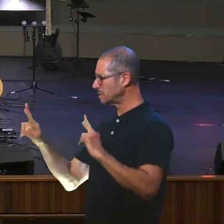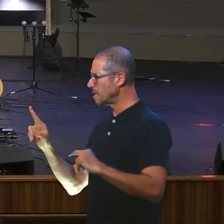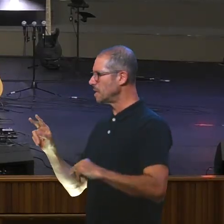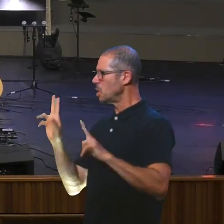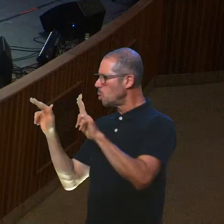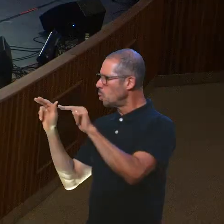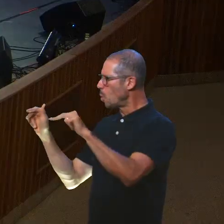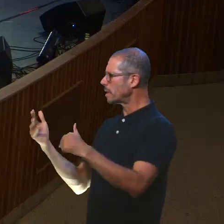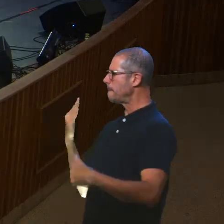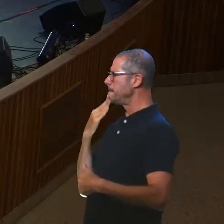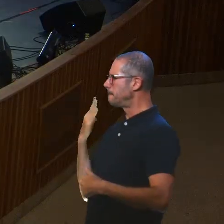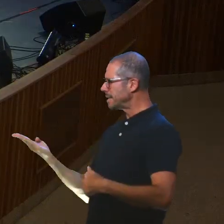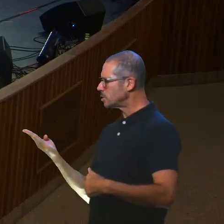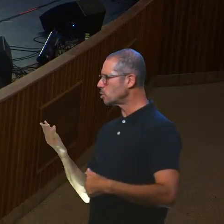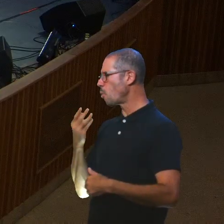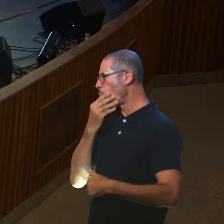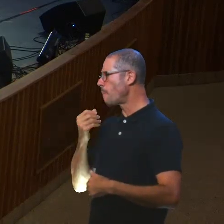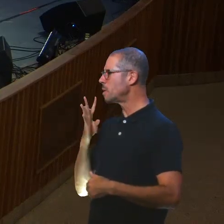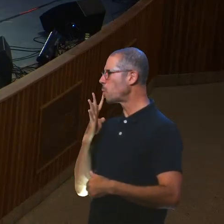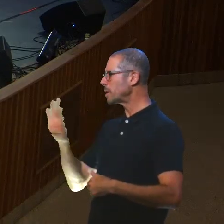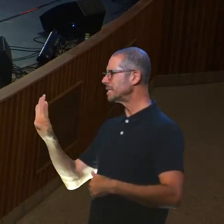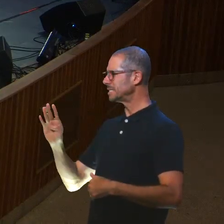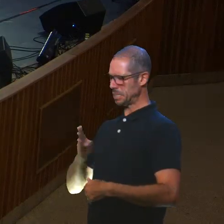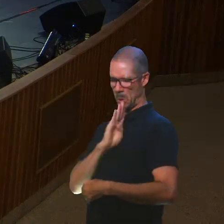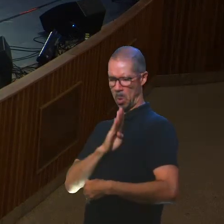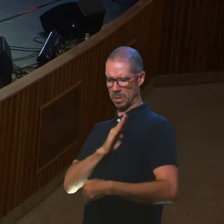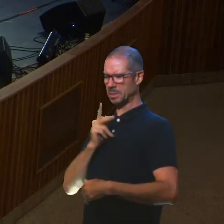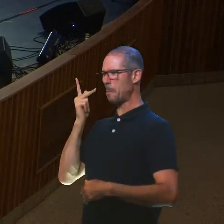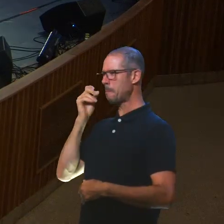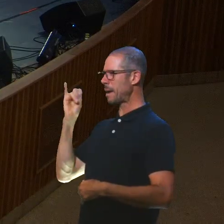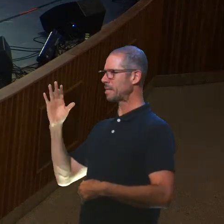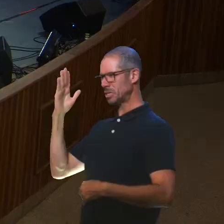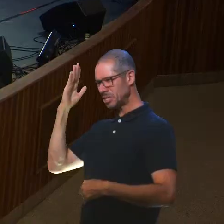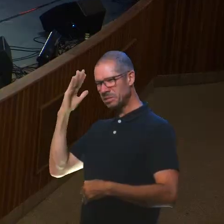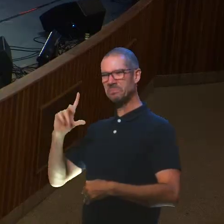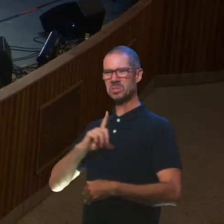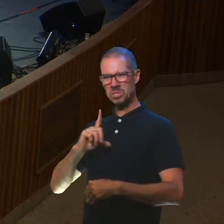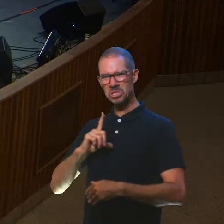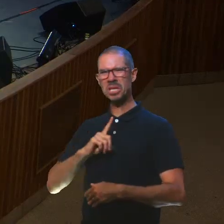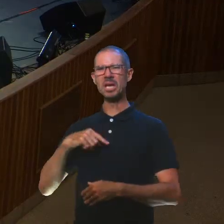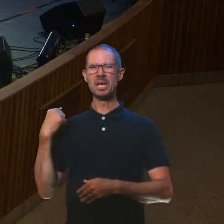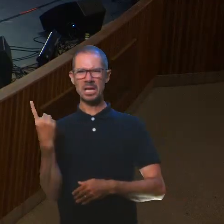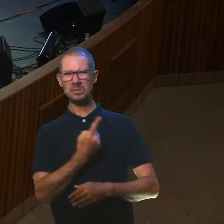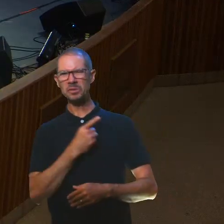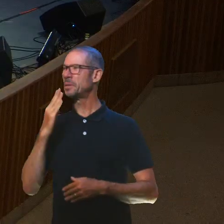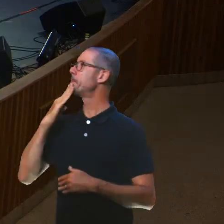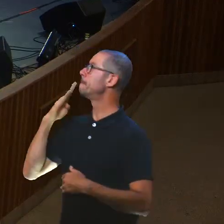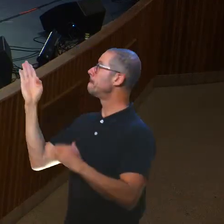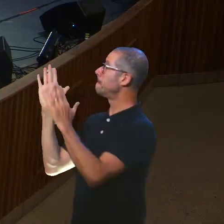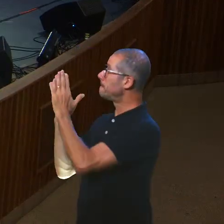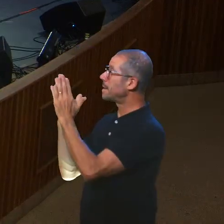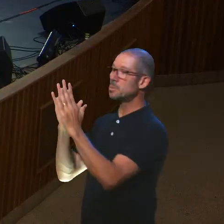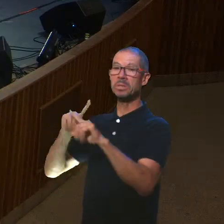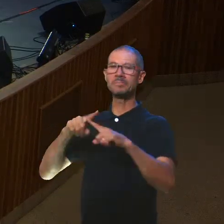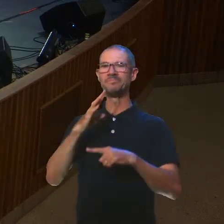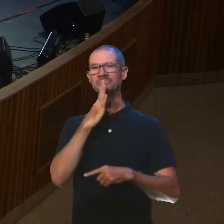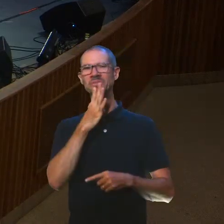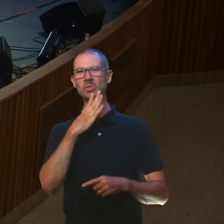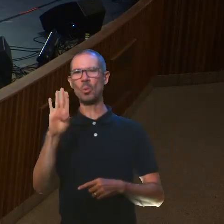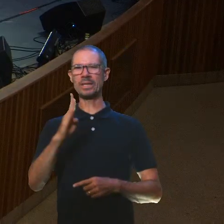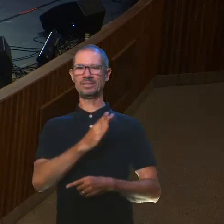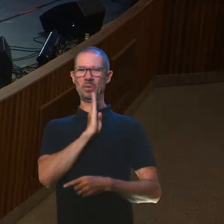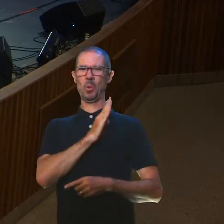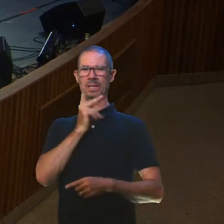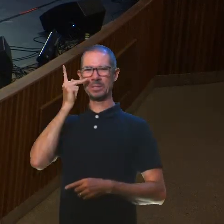pediu, porque aquele homem não conhecia o coração do pai que ele tinha. E sabe, existem coisas que nós não pedimos ao Senhor, porque nós não conhecemos o coração do